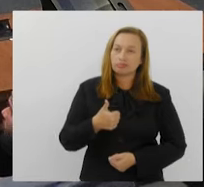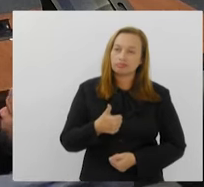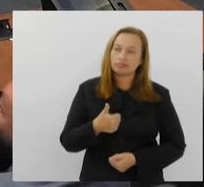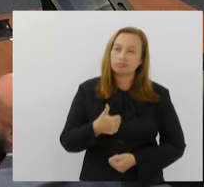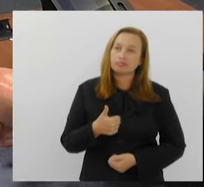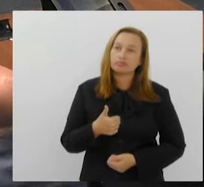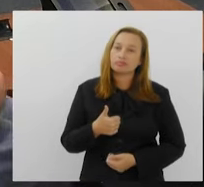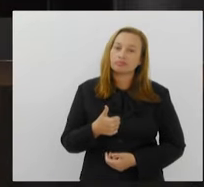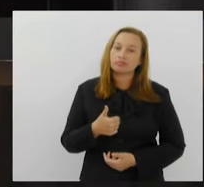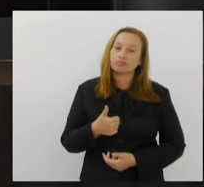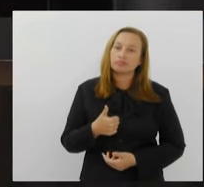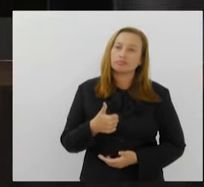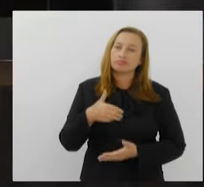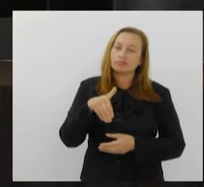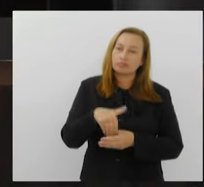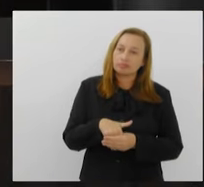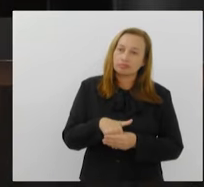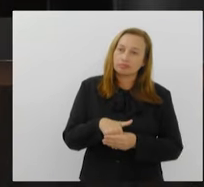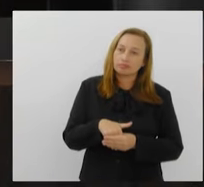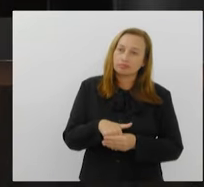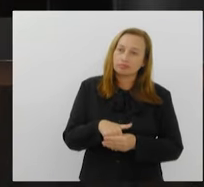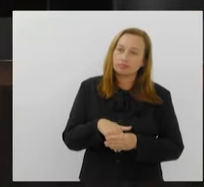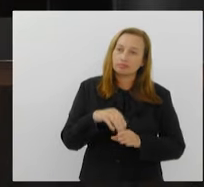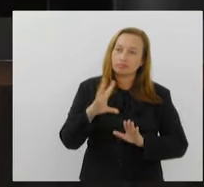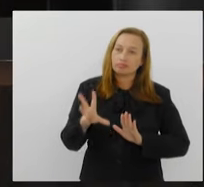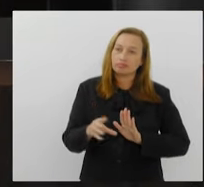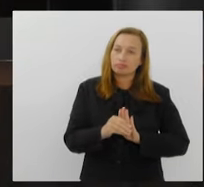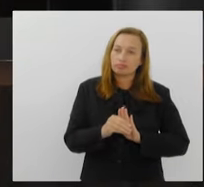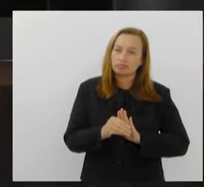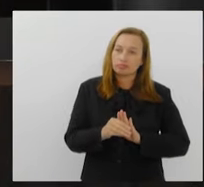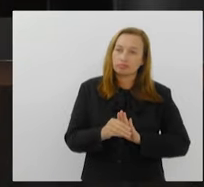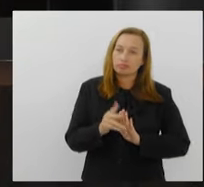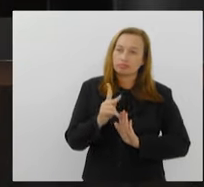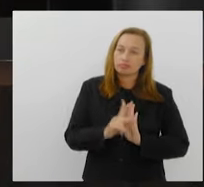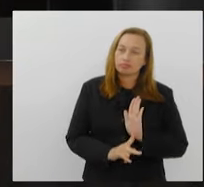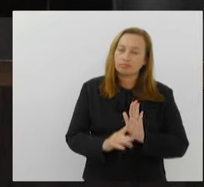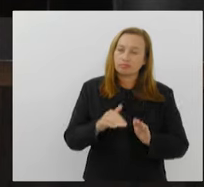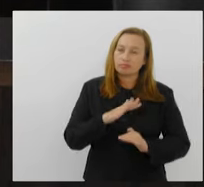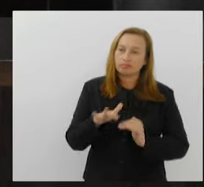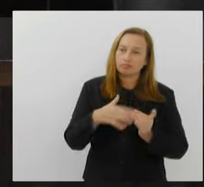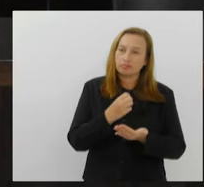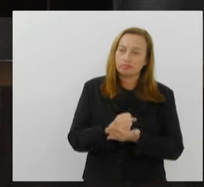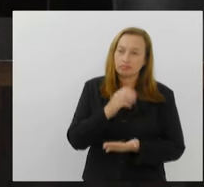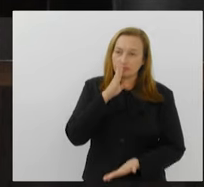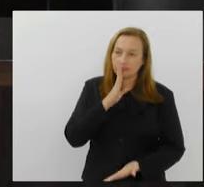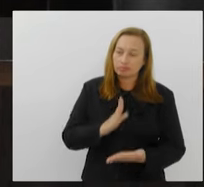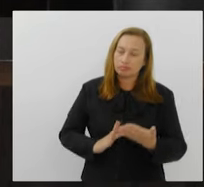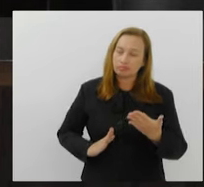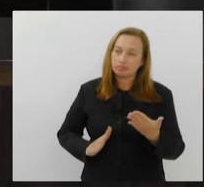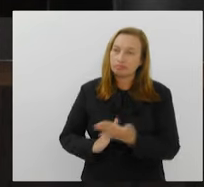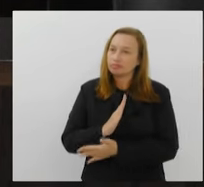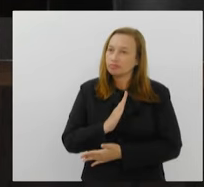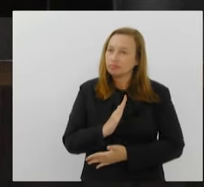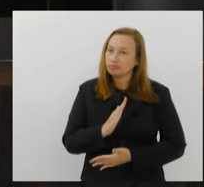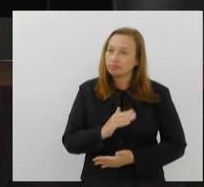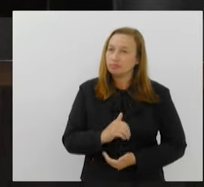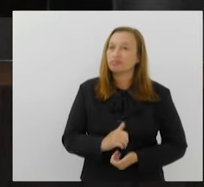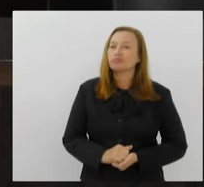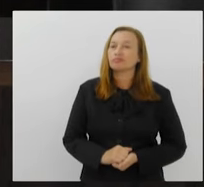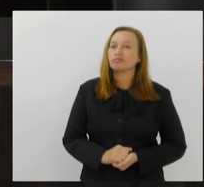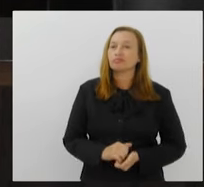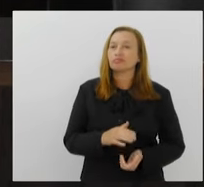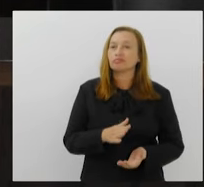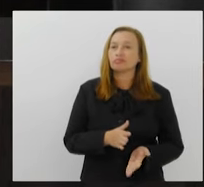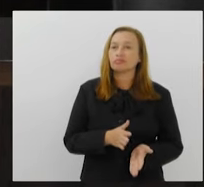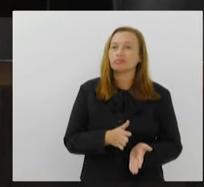Aprovado. Em votação, o projeto assim emendado. Os senhores que aprovam, permaneçam como estão. Aprovado.